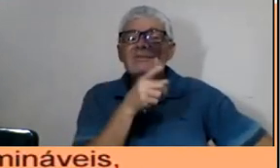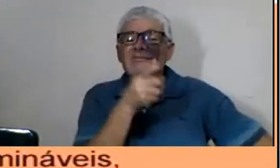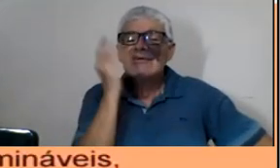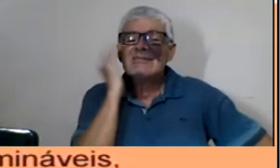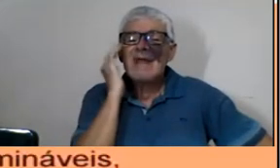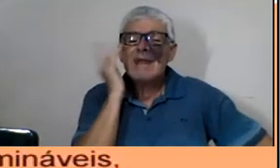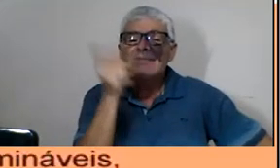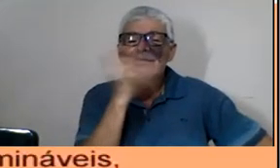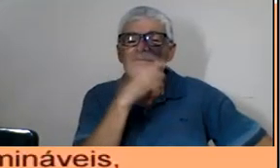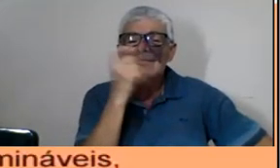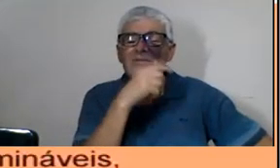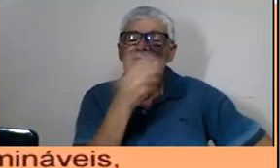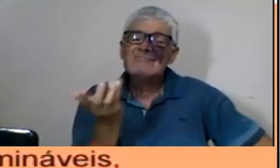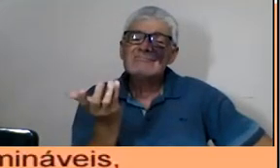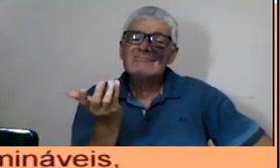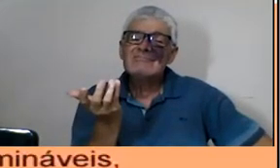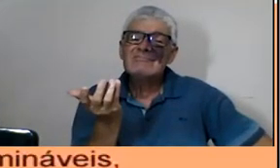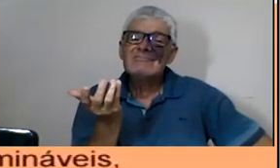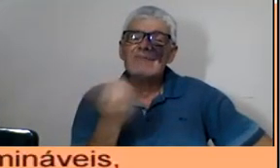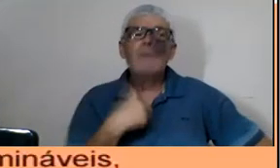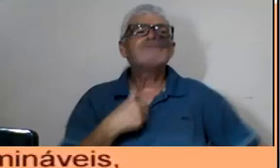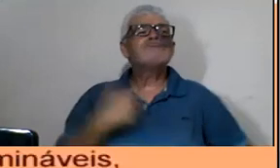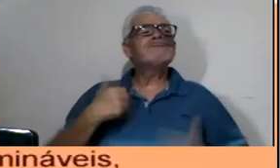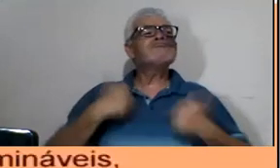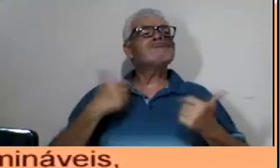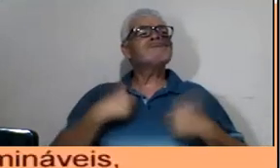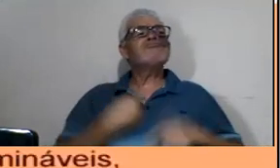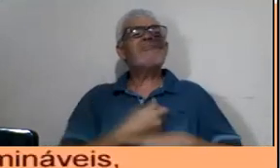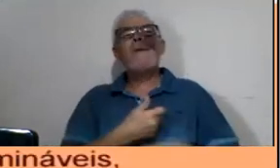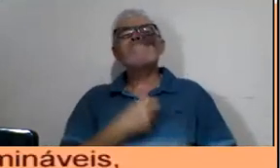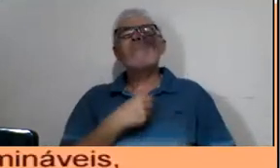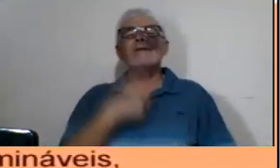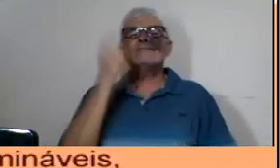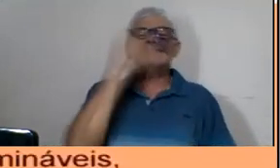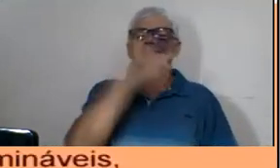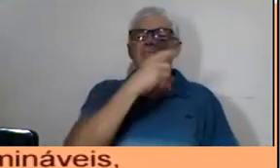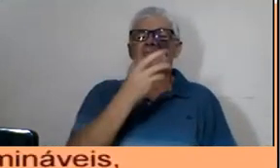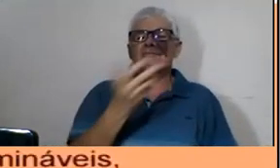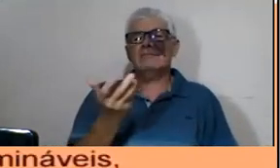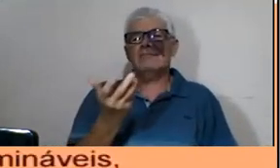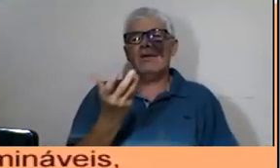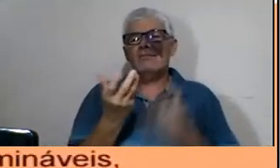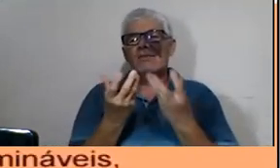melhor. Bom, deixa eu ver mais o que tem aqui.